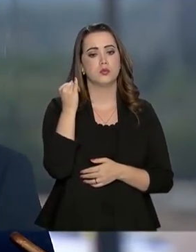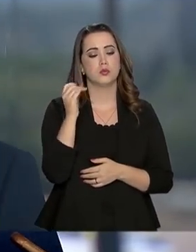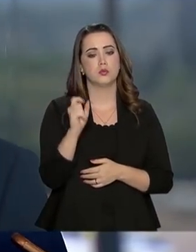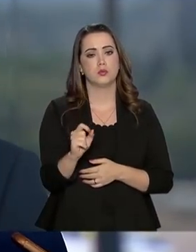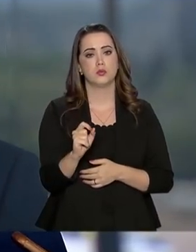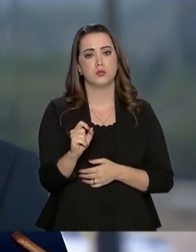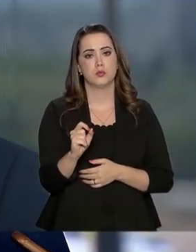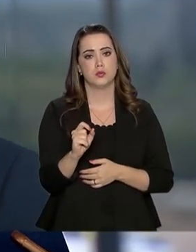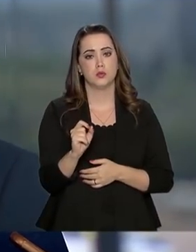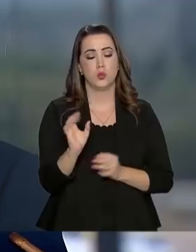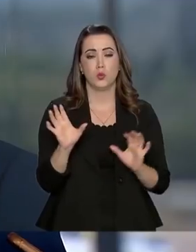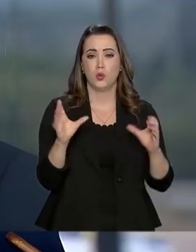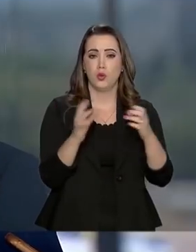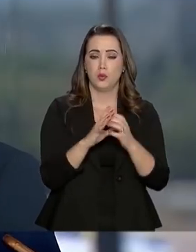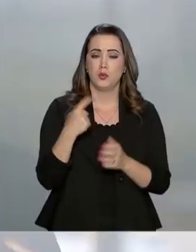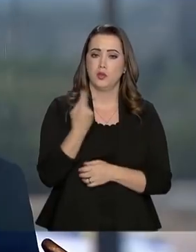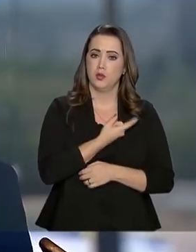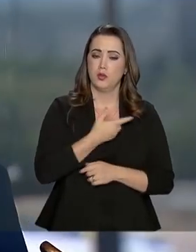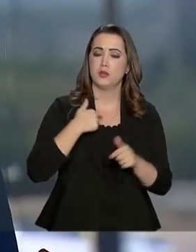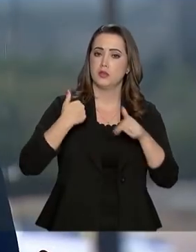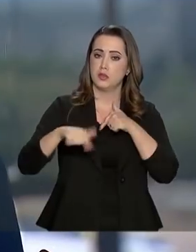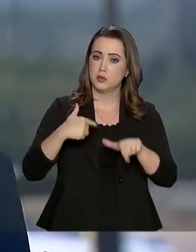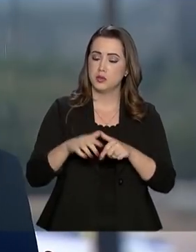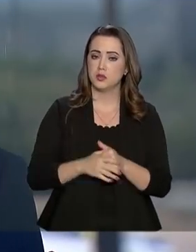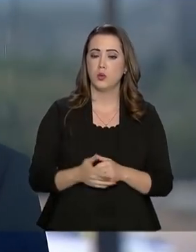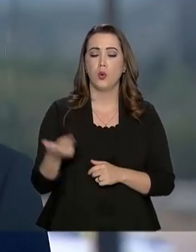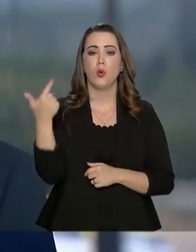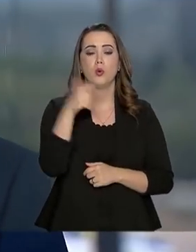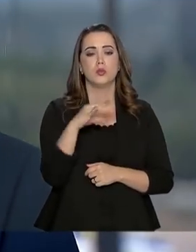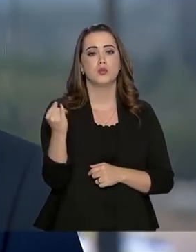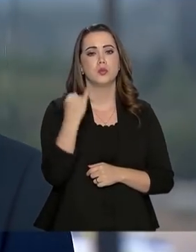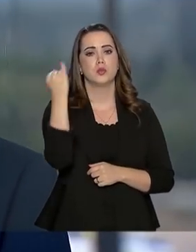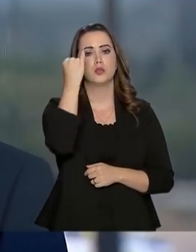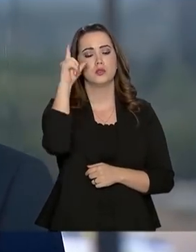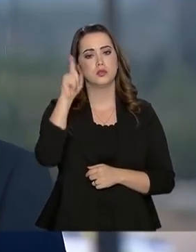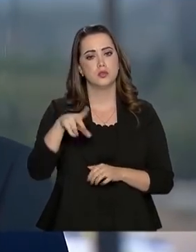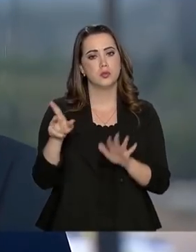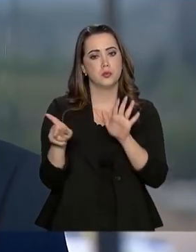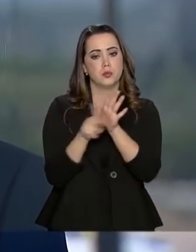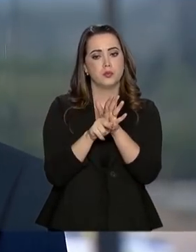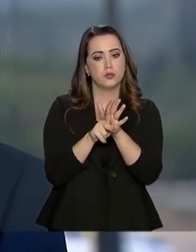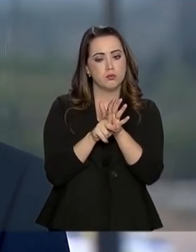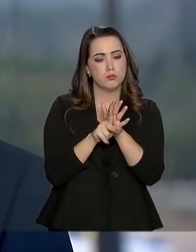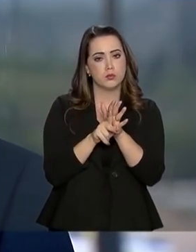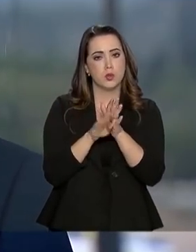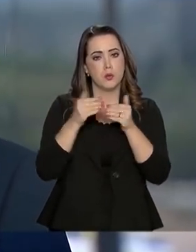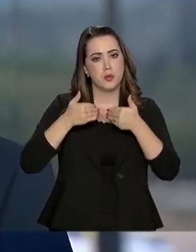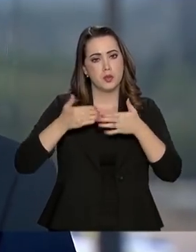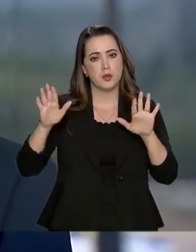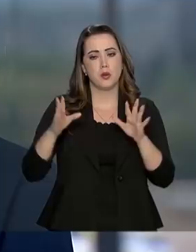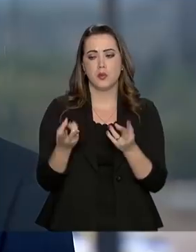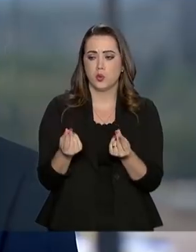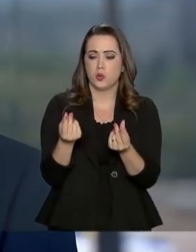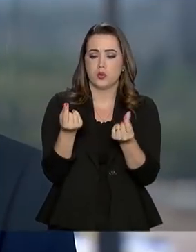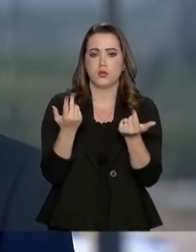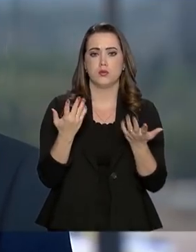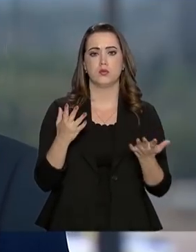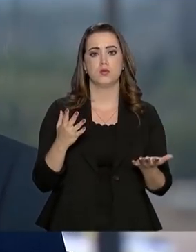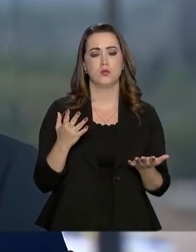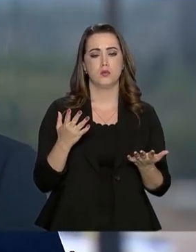área que nós estamos trabalhando. Outro aspecto, por exemplo, é a própria abertura de crédito.